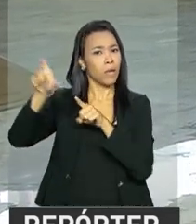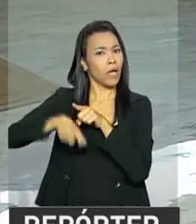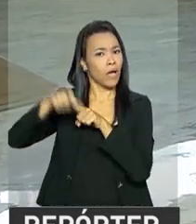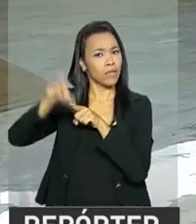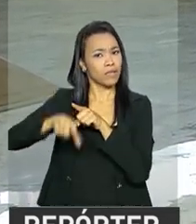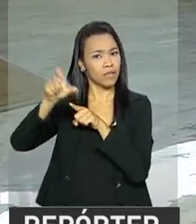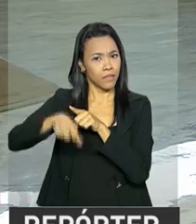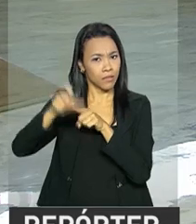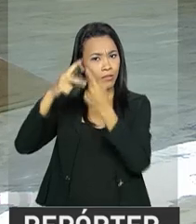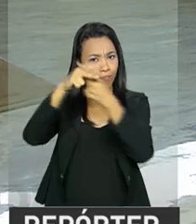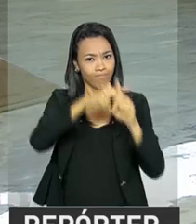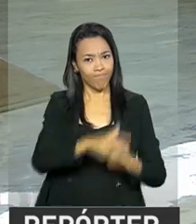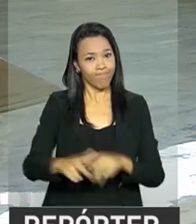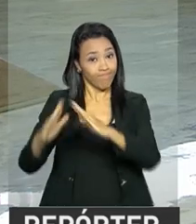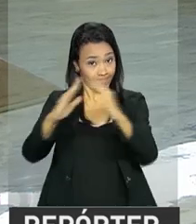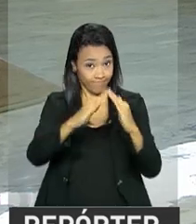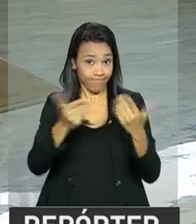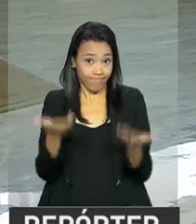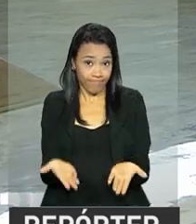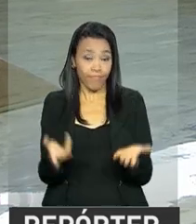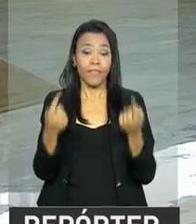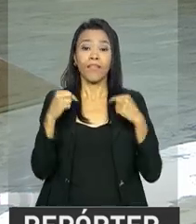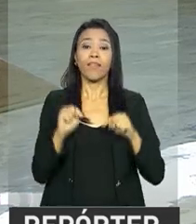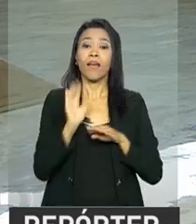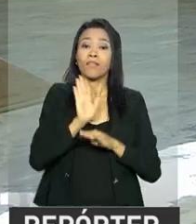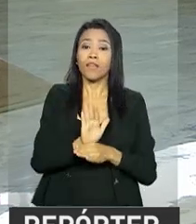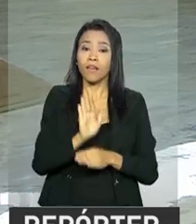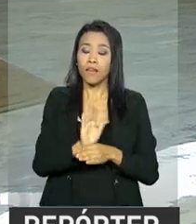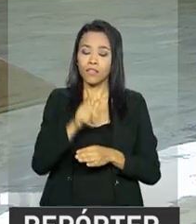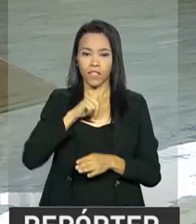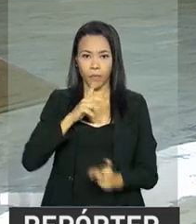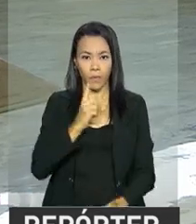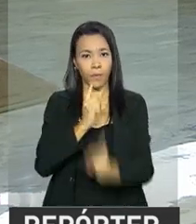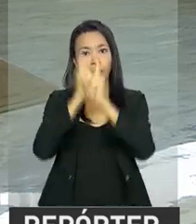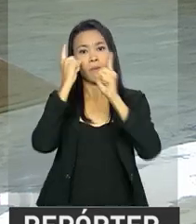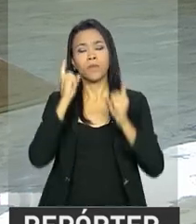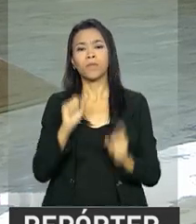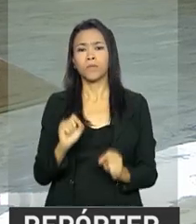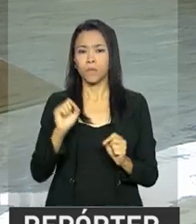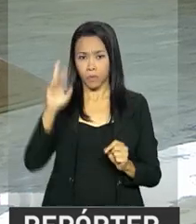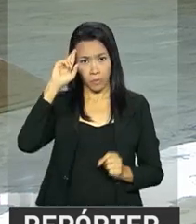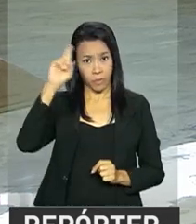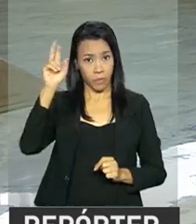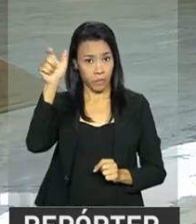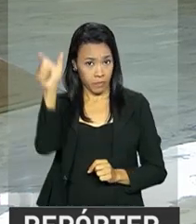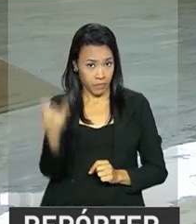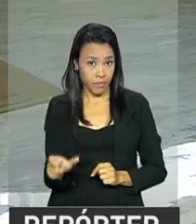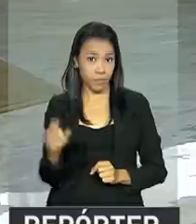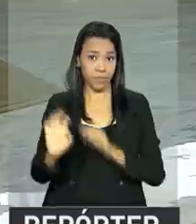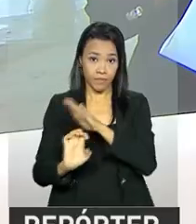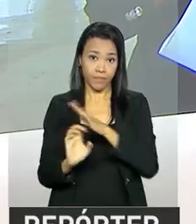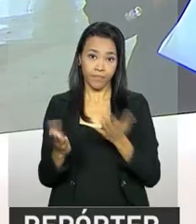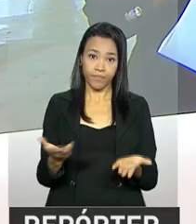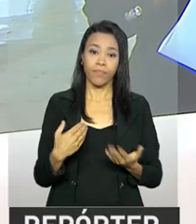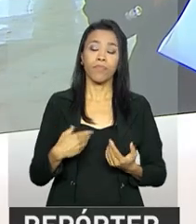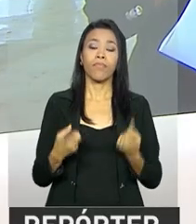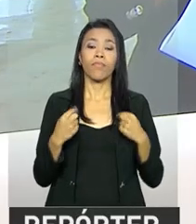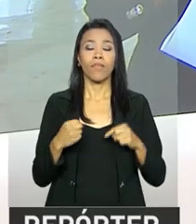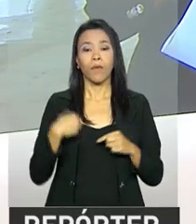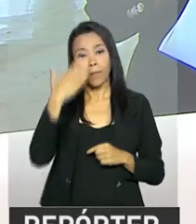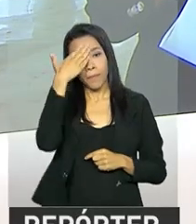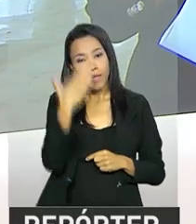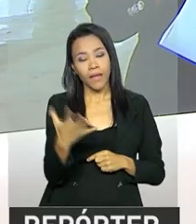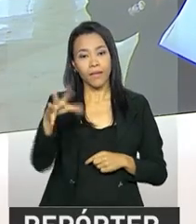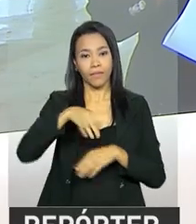no salão nobre do Palácio do Planalto e no final da tarde ele tem um encontro com o empresário Humberto Mota Leandro obrigado Paulo pelas